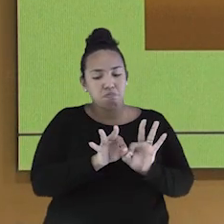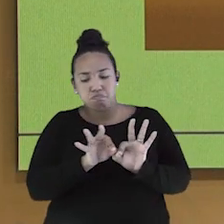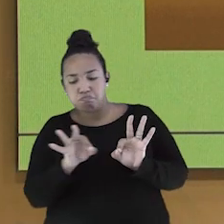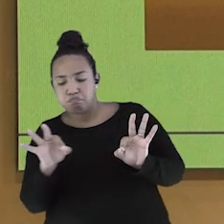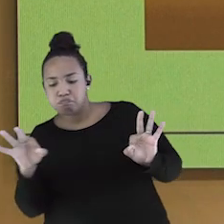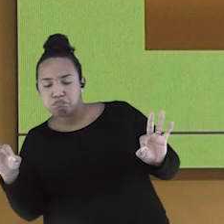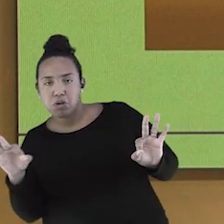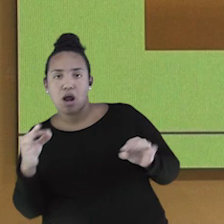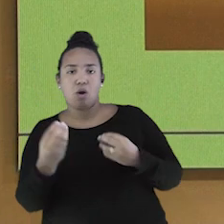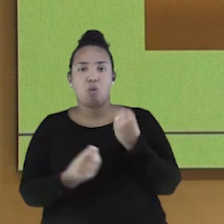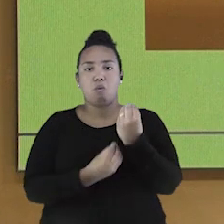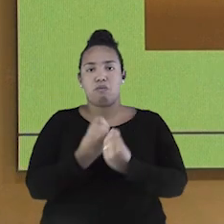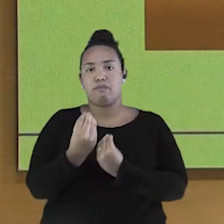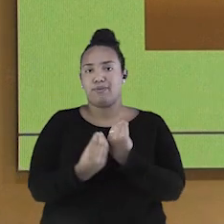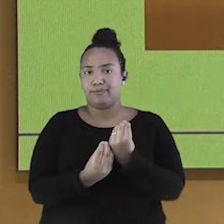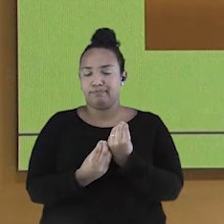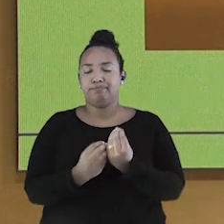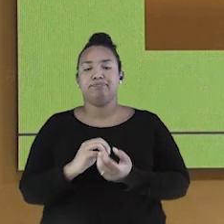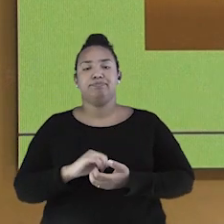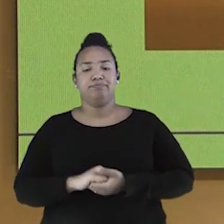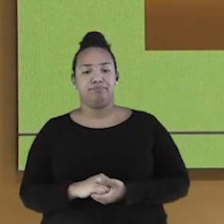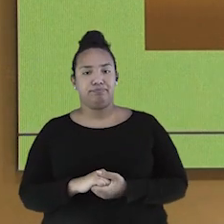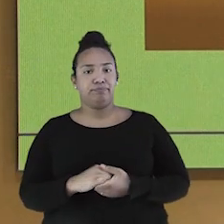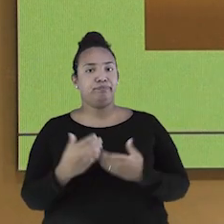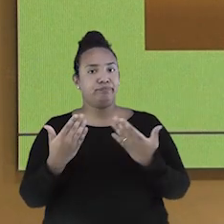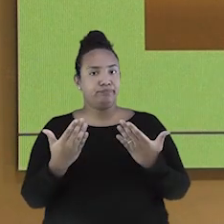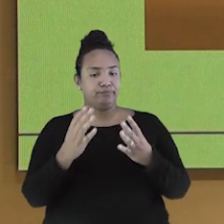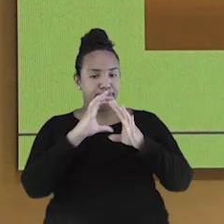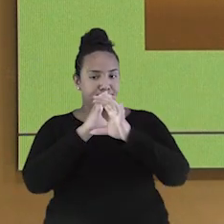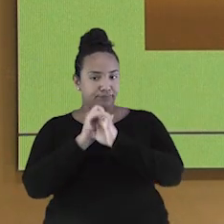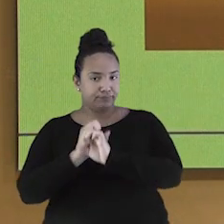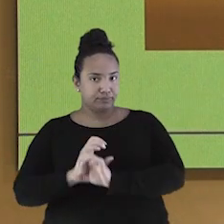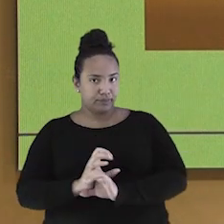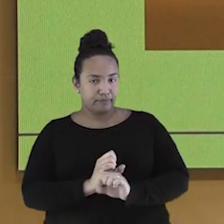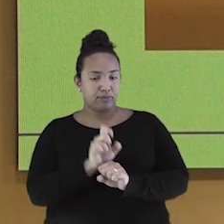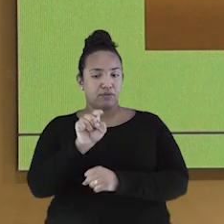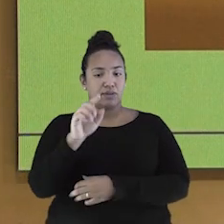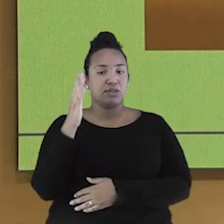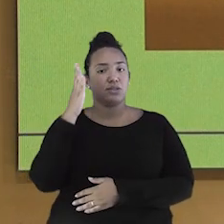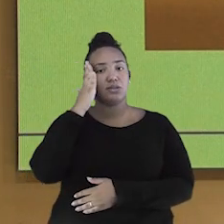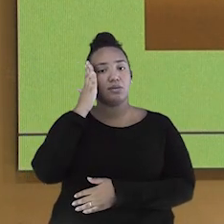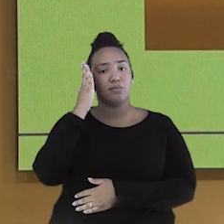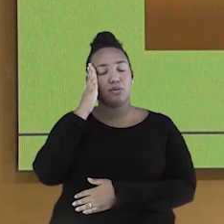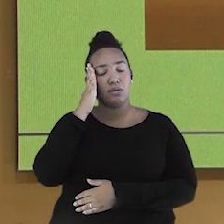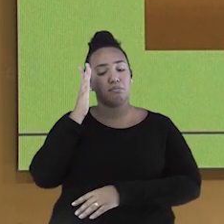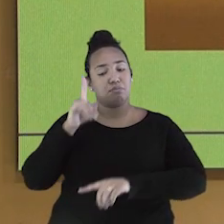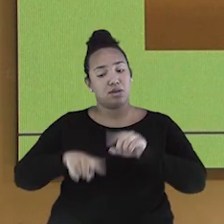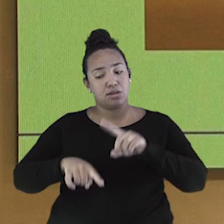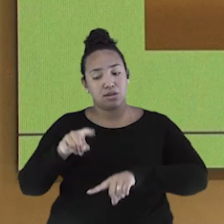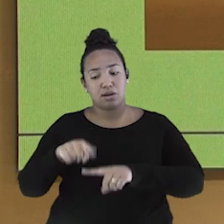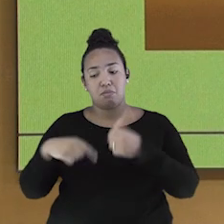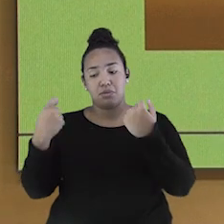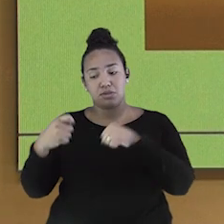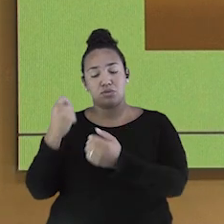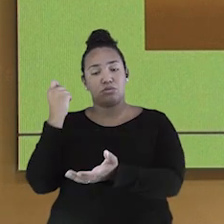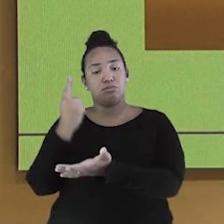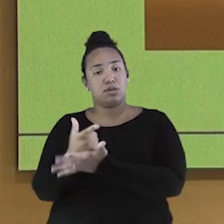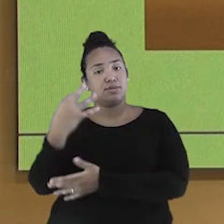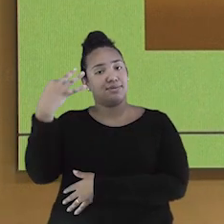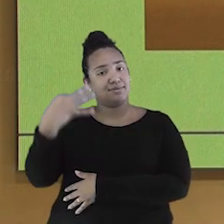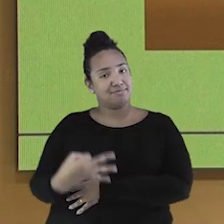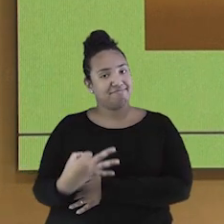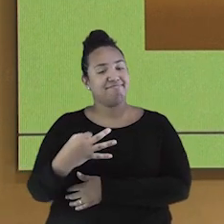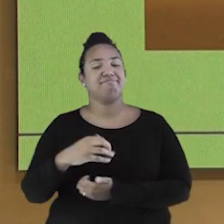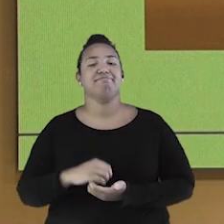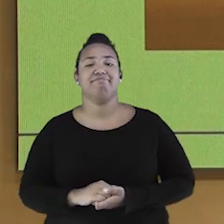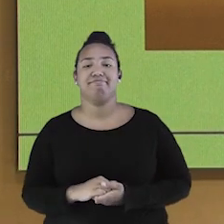quanto tem de largura. Ao fazer o cálculo, você saberá quantos metros de piso vai precisar comprar. Dessa forma,